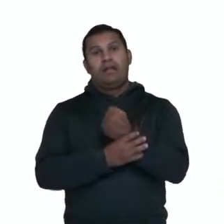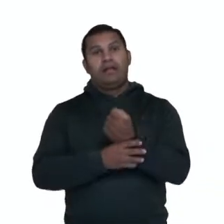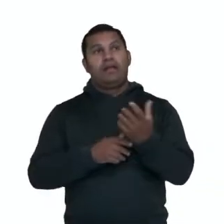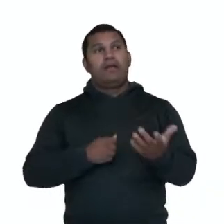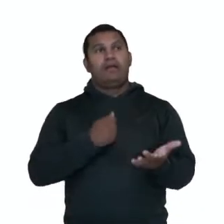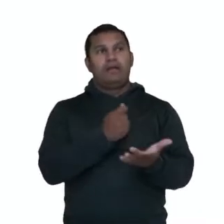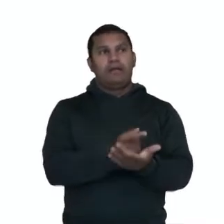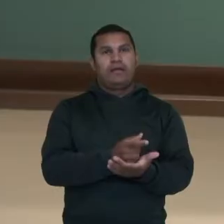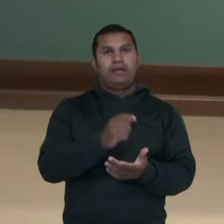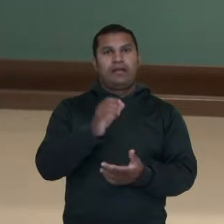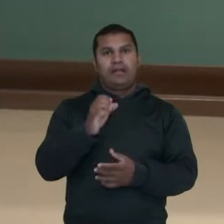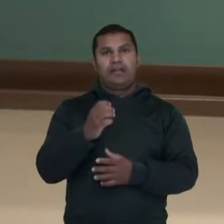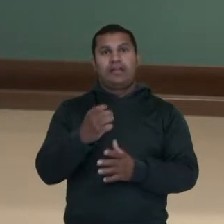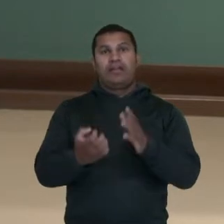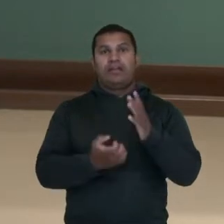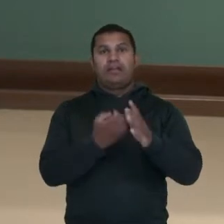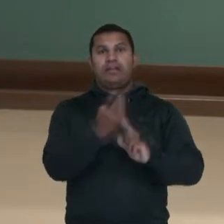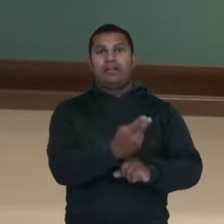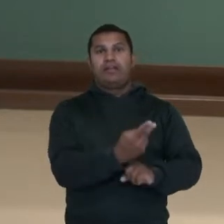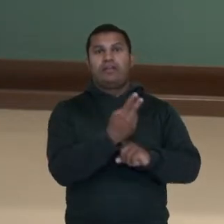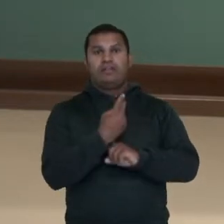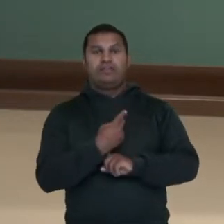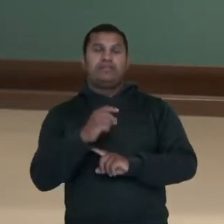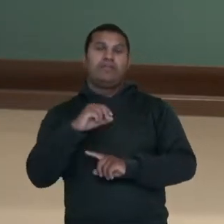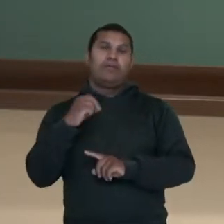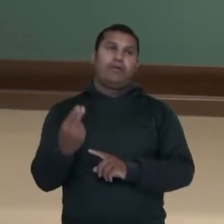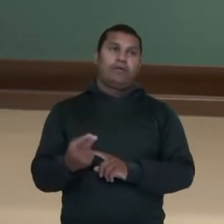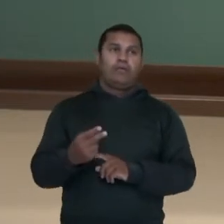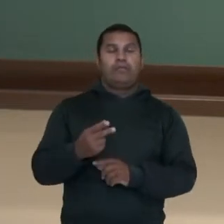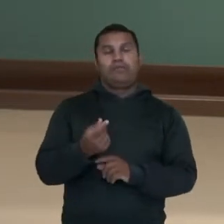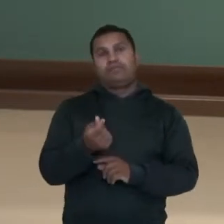adquirir bens ou serviços.